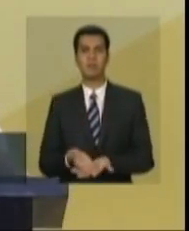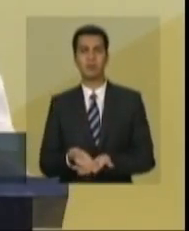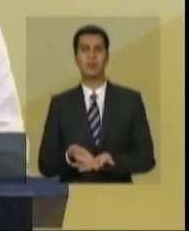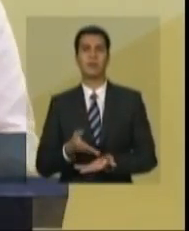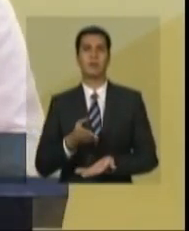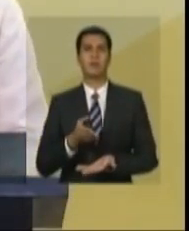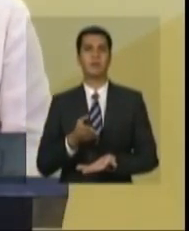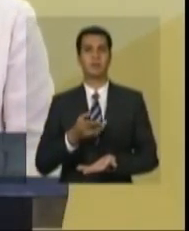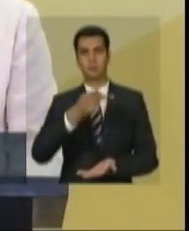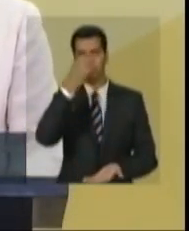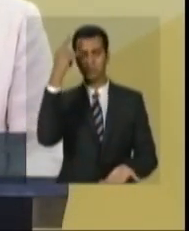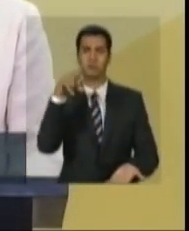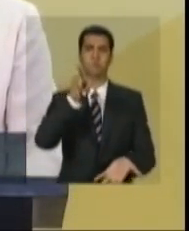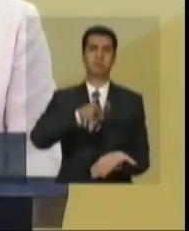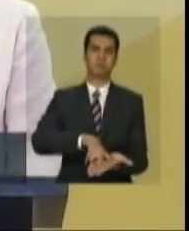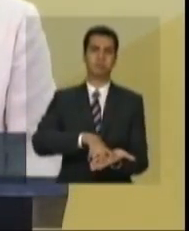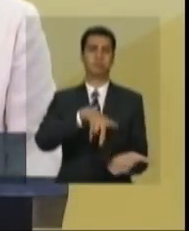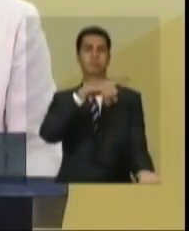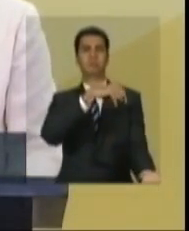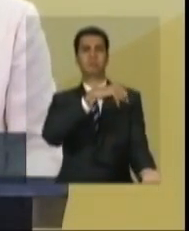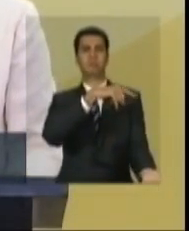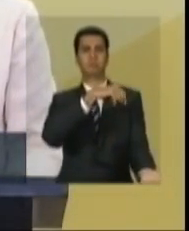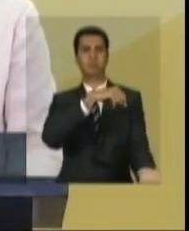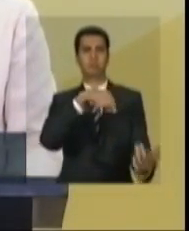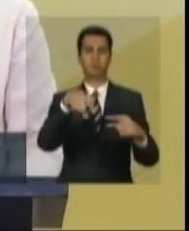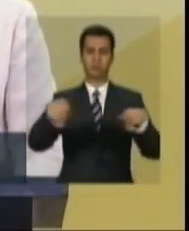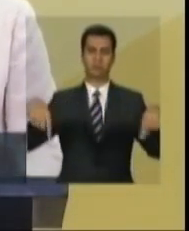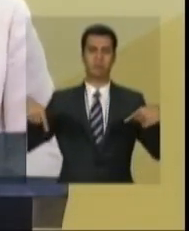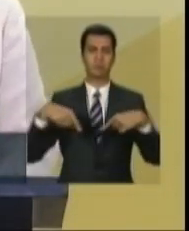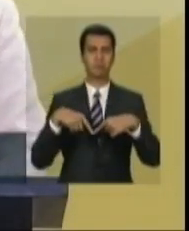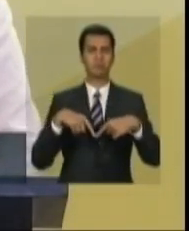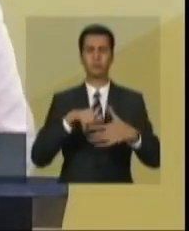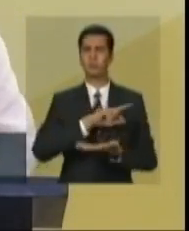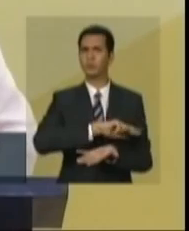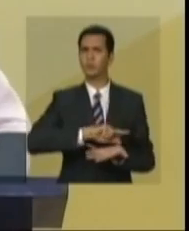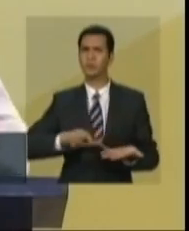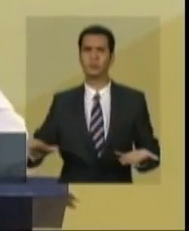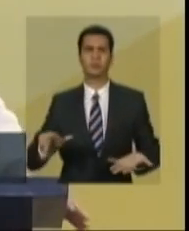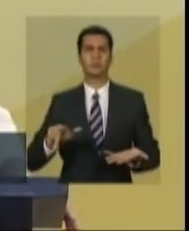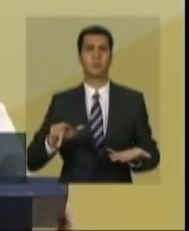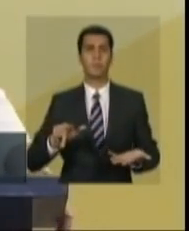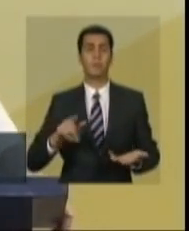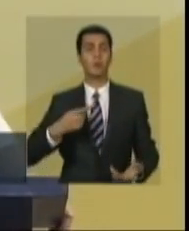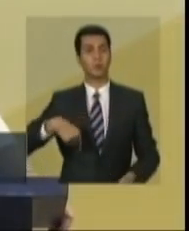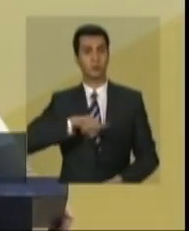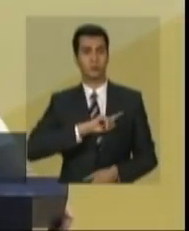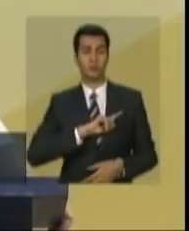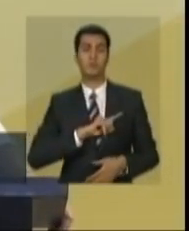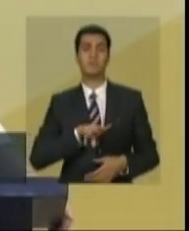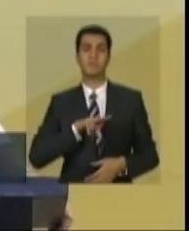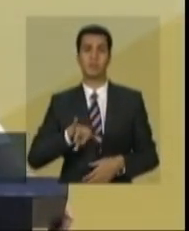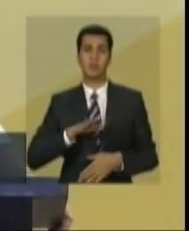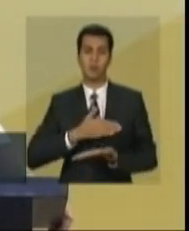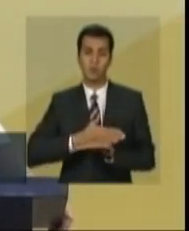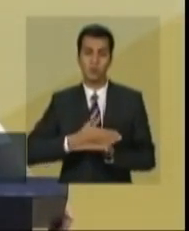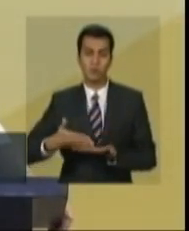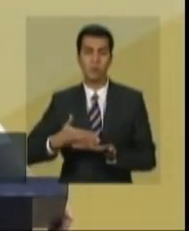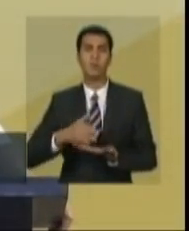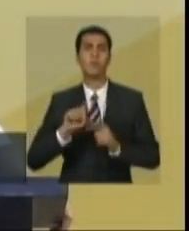Vamos começar este esforço por alguns dos hospitais que enfrentam mais